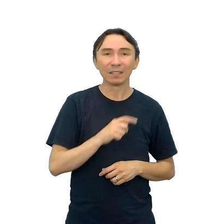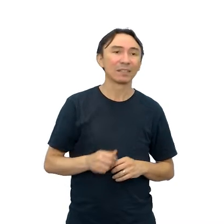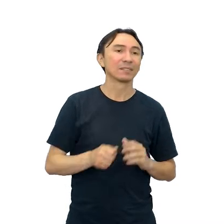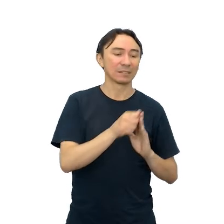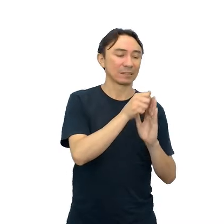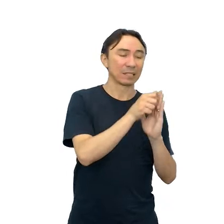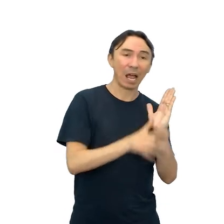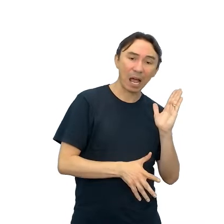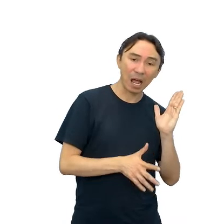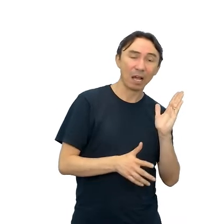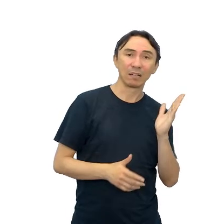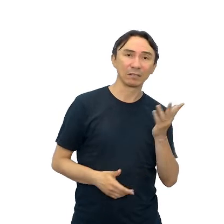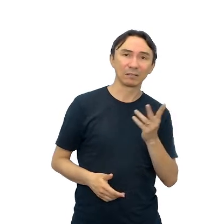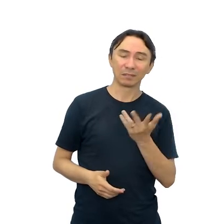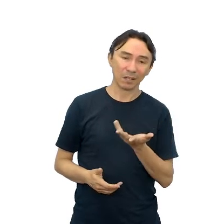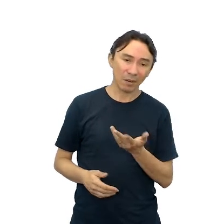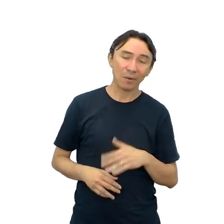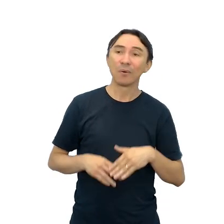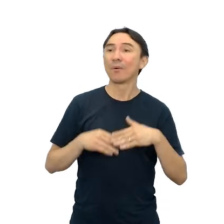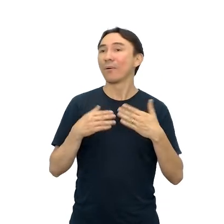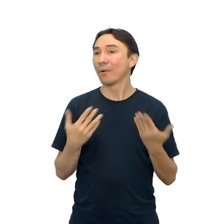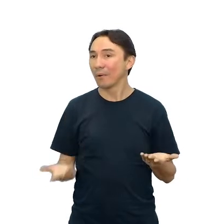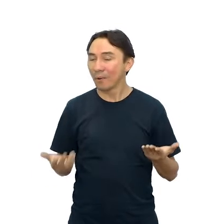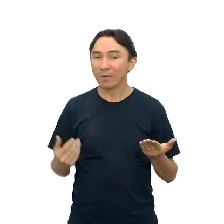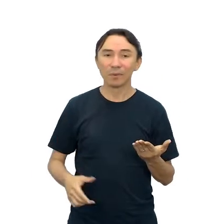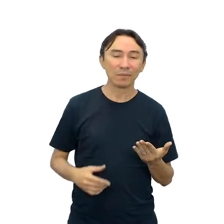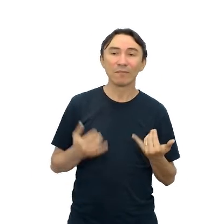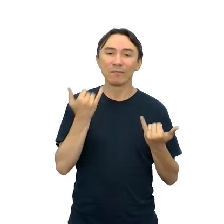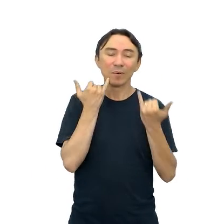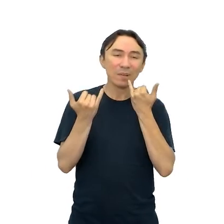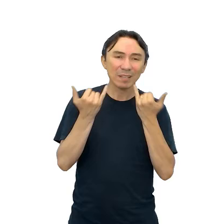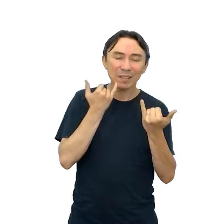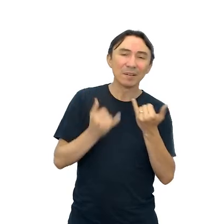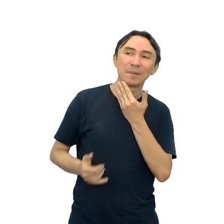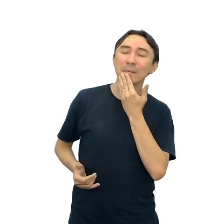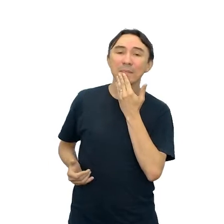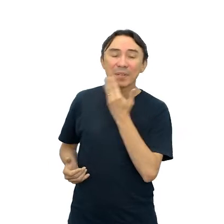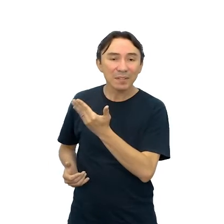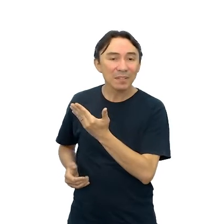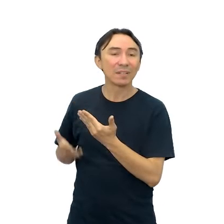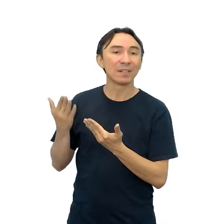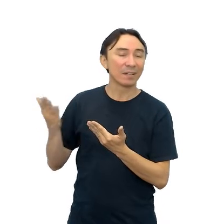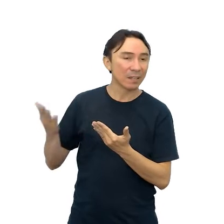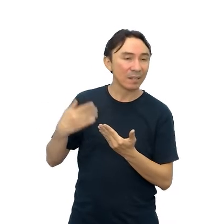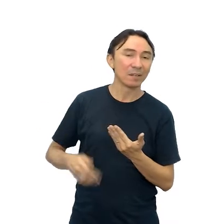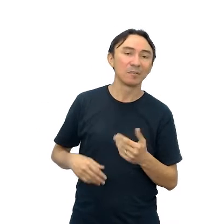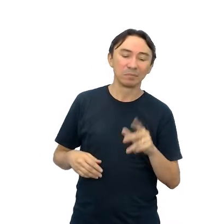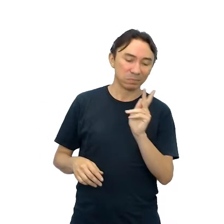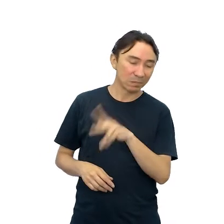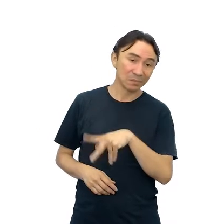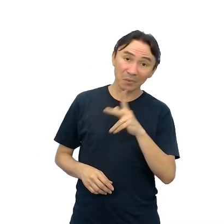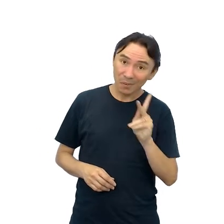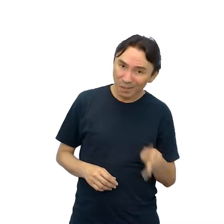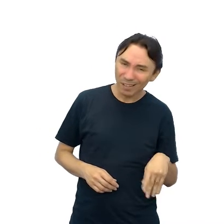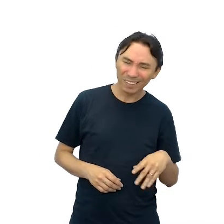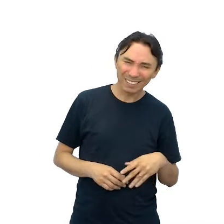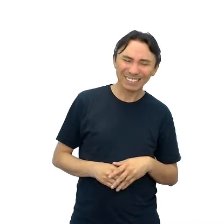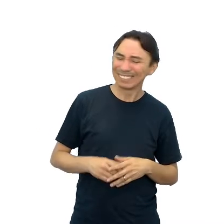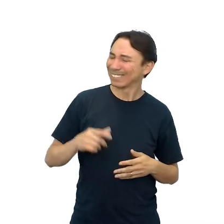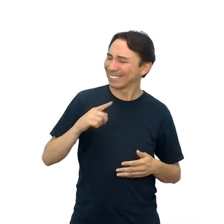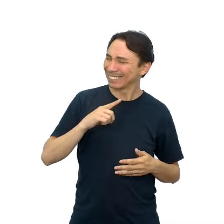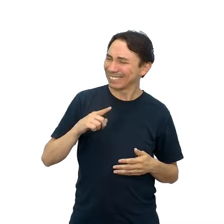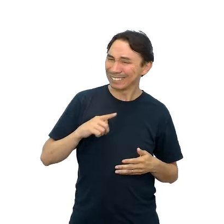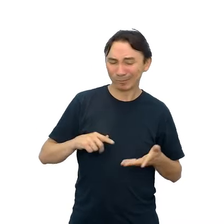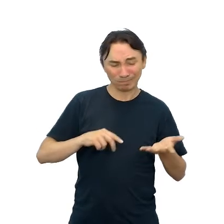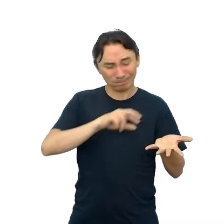que estão pedindo informação ao professor, à professora naquele momento. Então, são